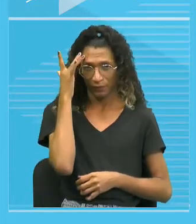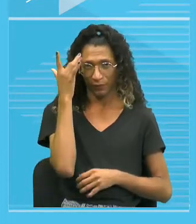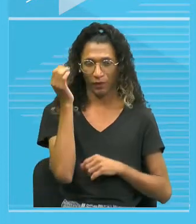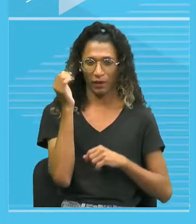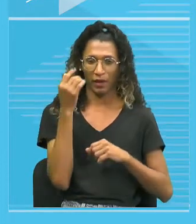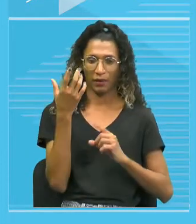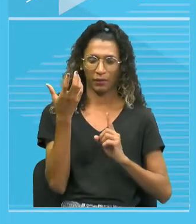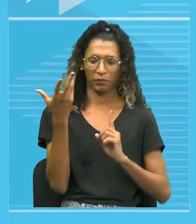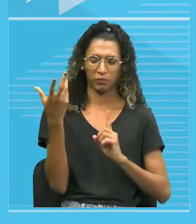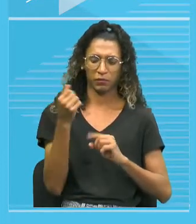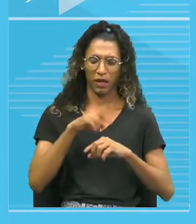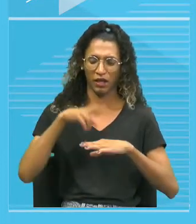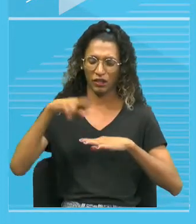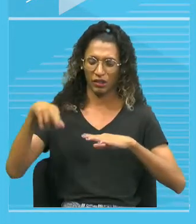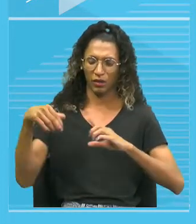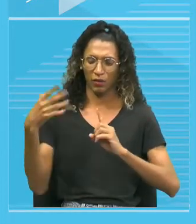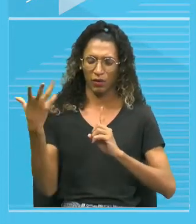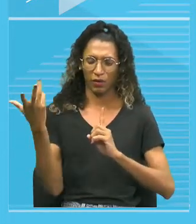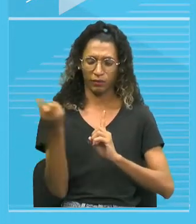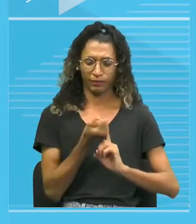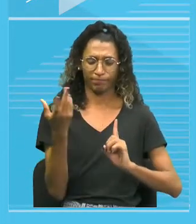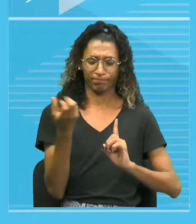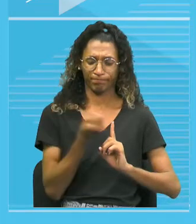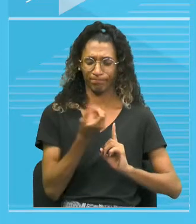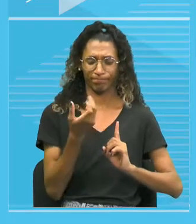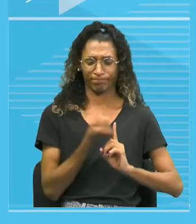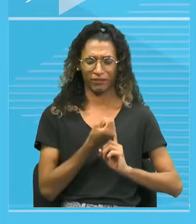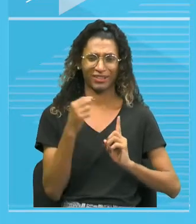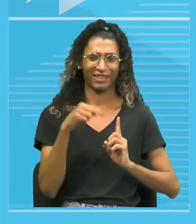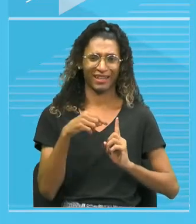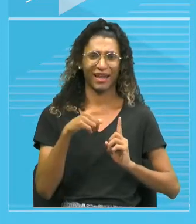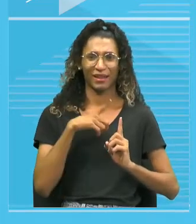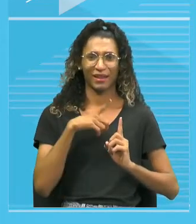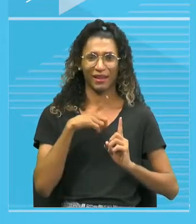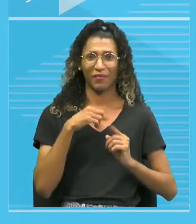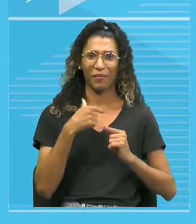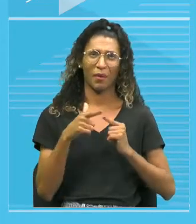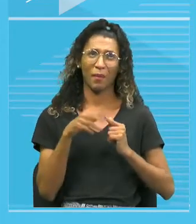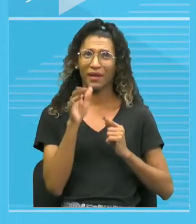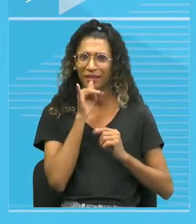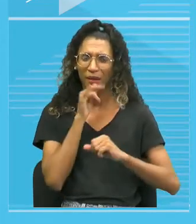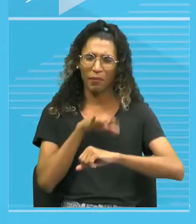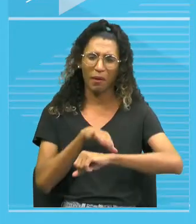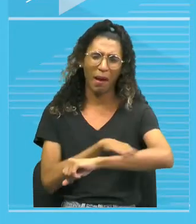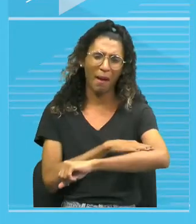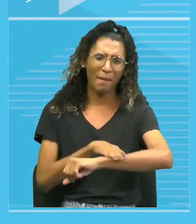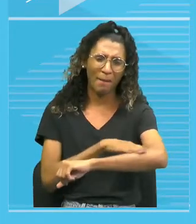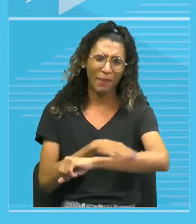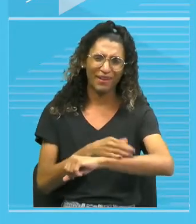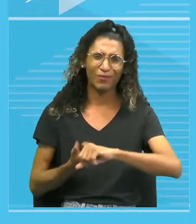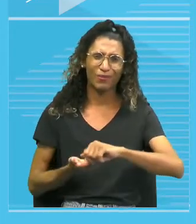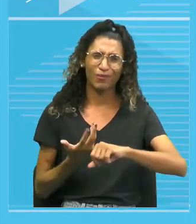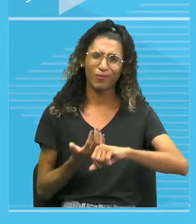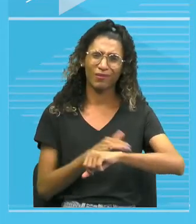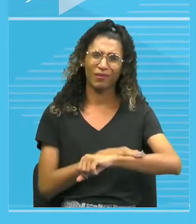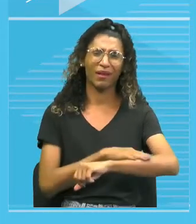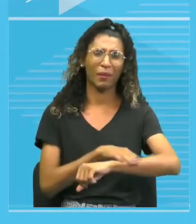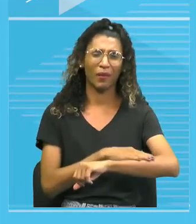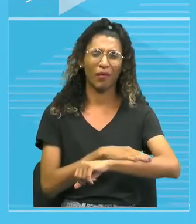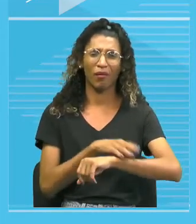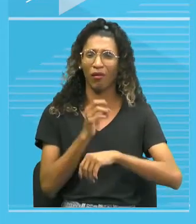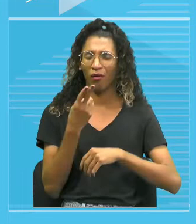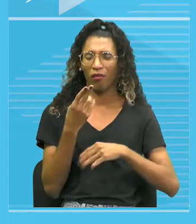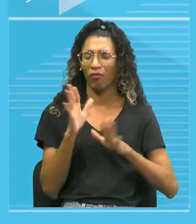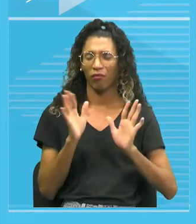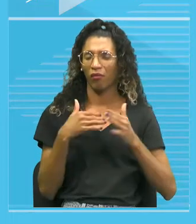radiação e aí desenvolveu determinados problemas. Queimou a pele ou algo do tipo. Então, isso é o